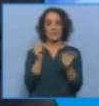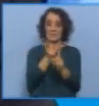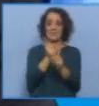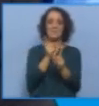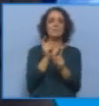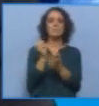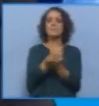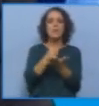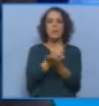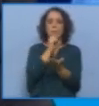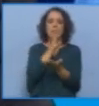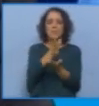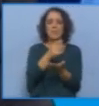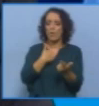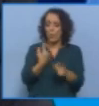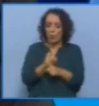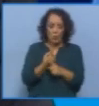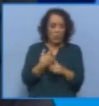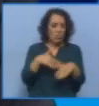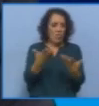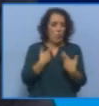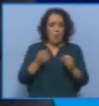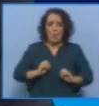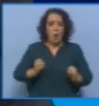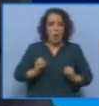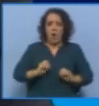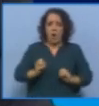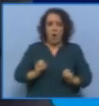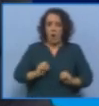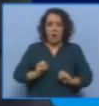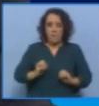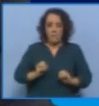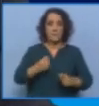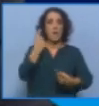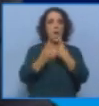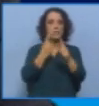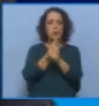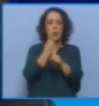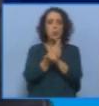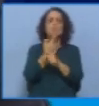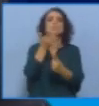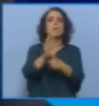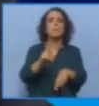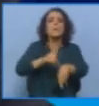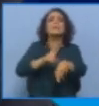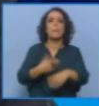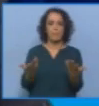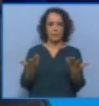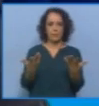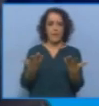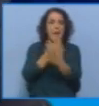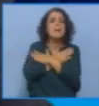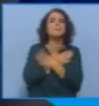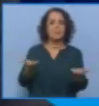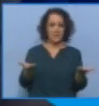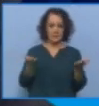dizer de facto que eu não tenho nada para dar. Muitas vezes há dons preciosos, por exemplo, dar o tempo, dar a